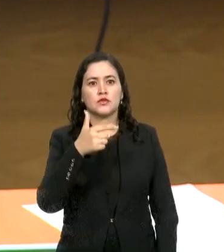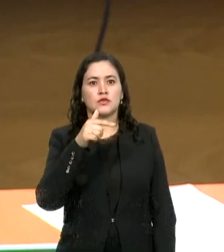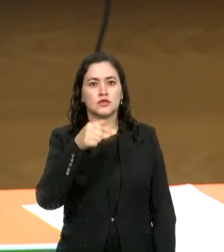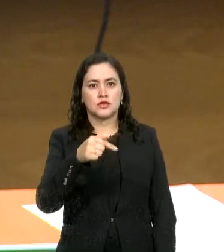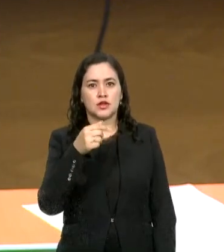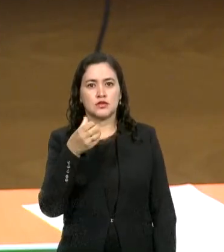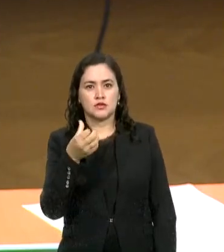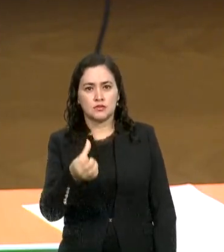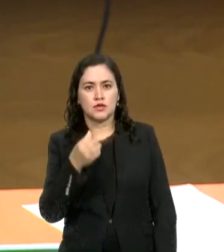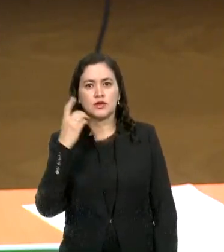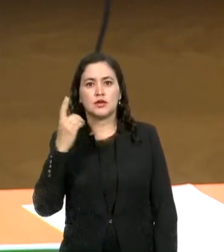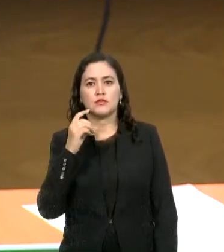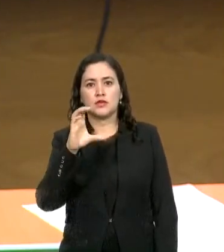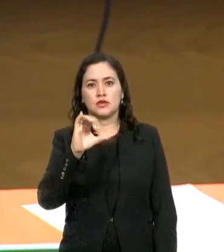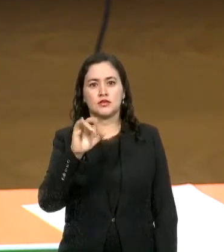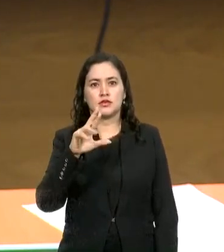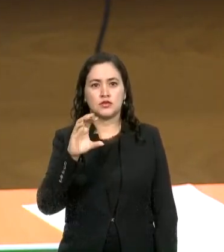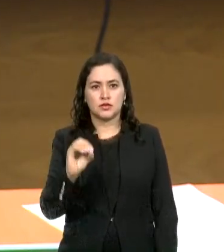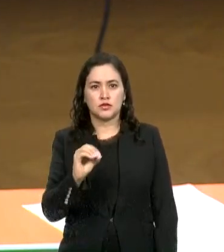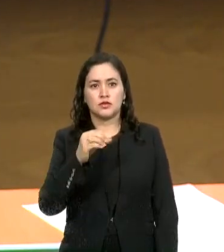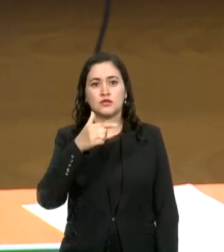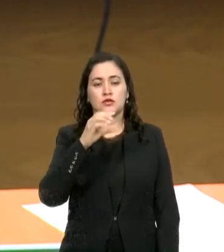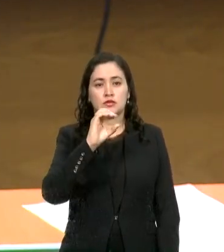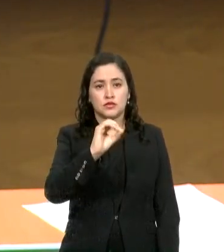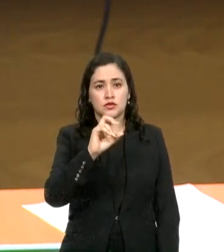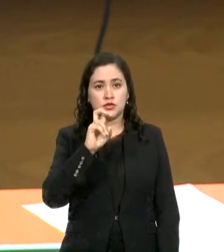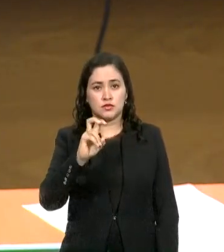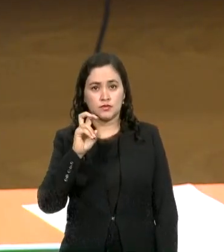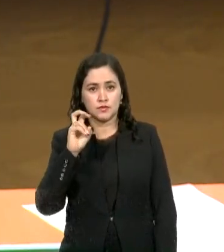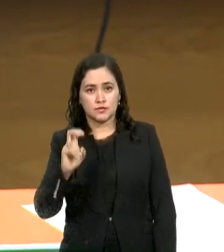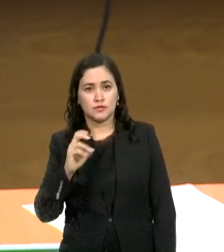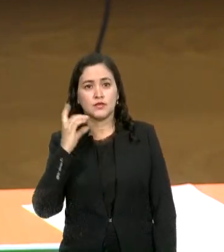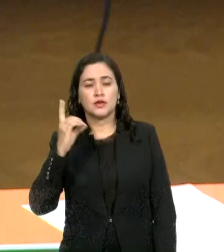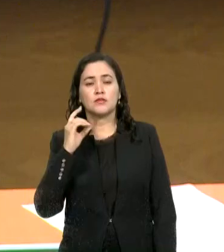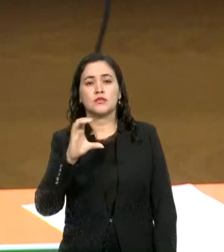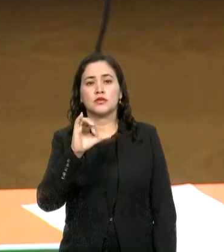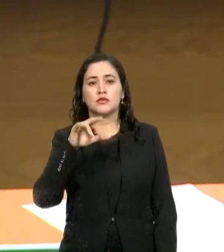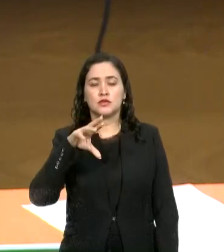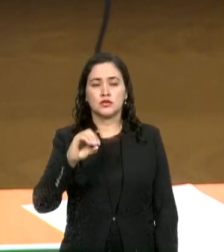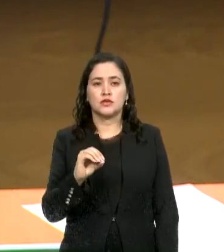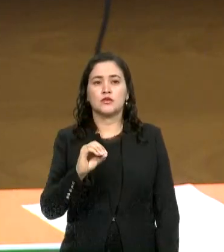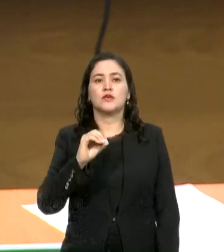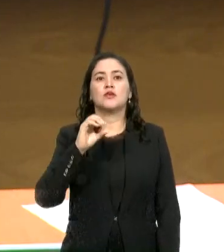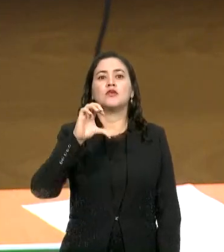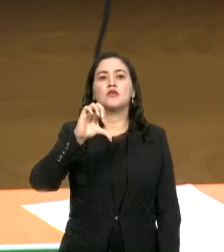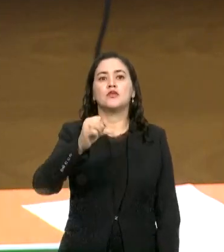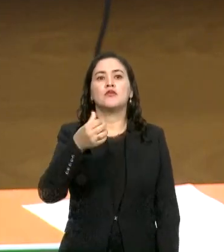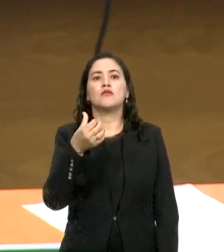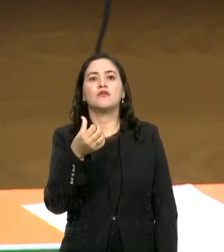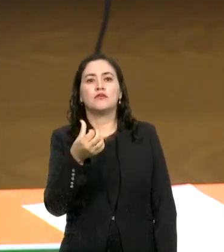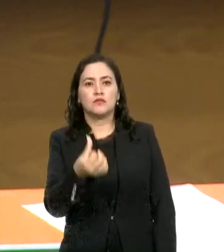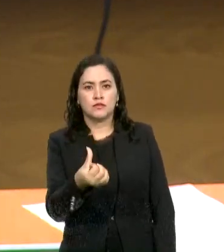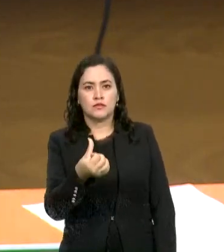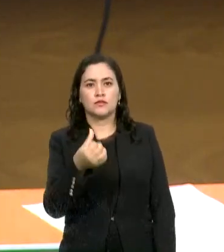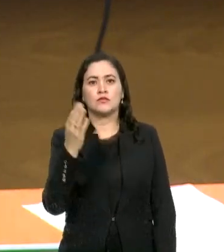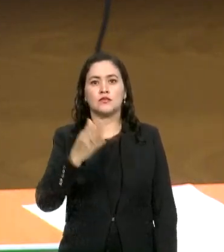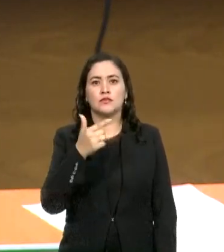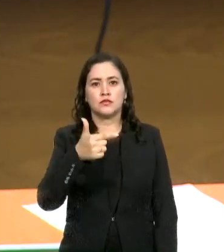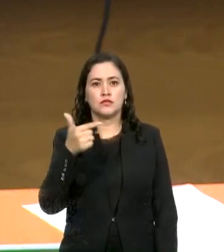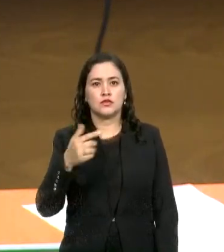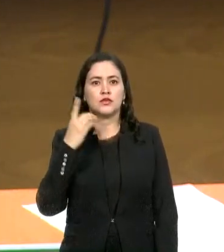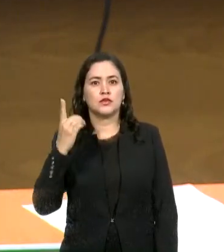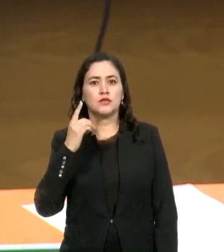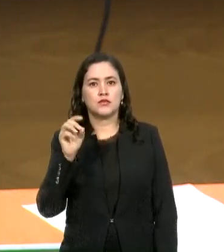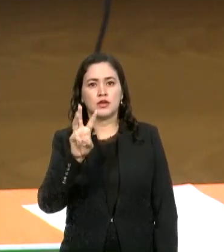doutor Iglesias, foi retirado a pedido do autor. Sujeito à liberação do plenário, foram aprovados os requerimentos 273, de